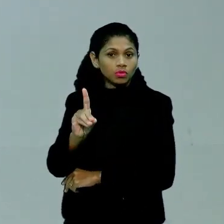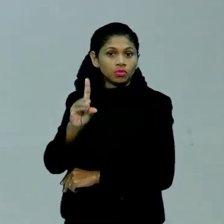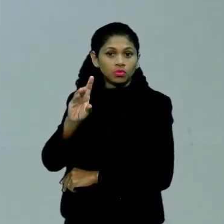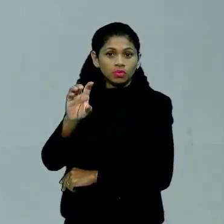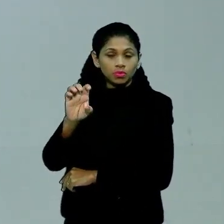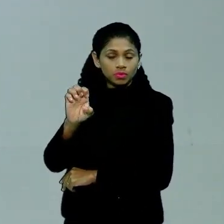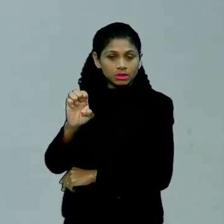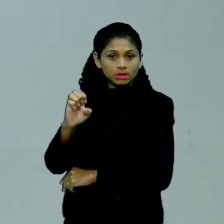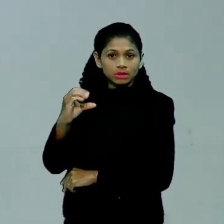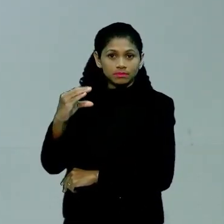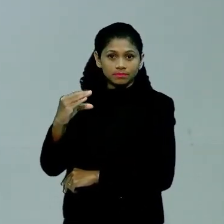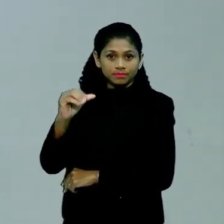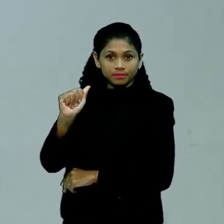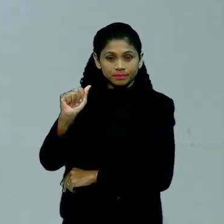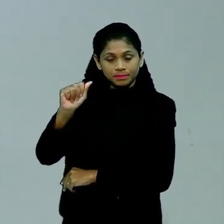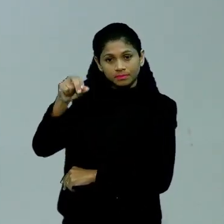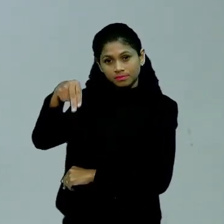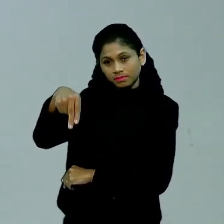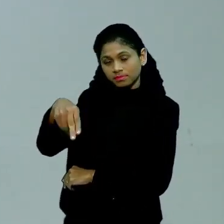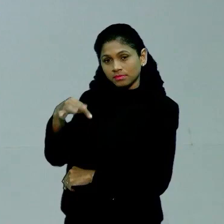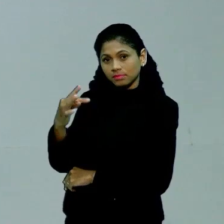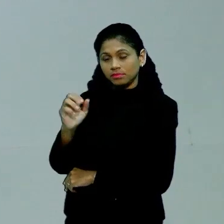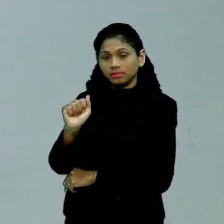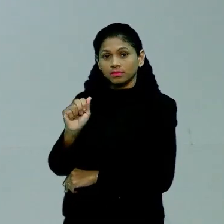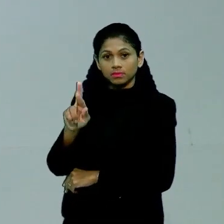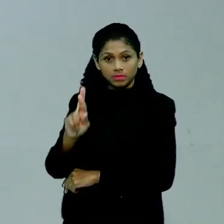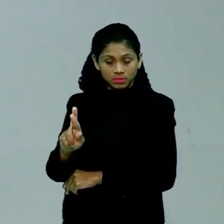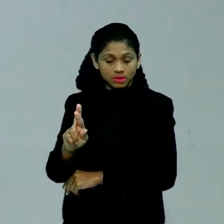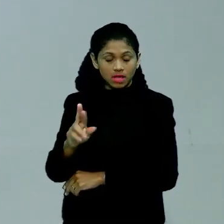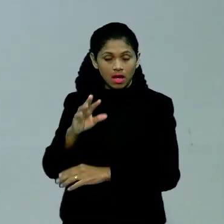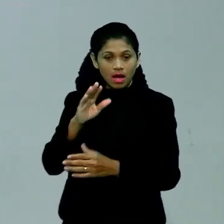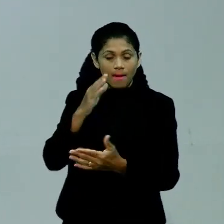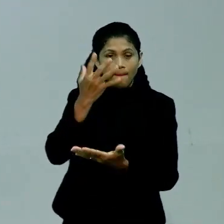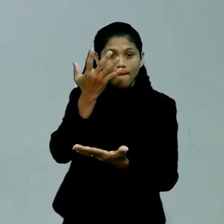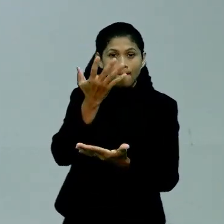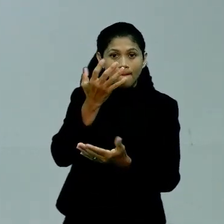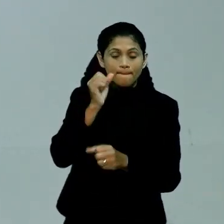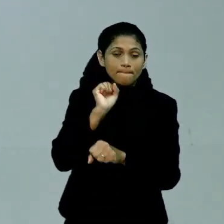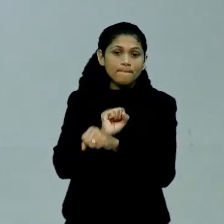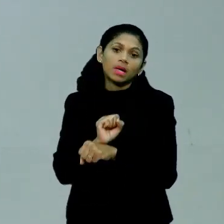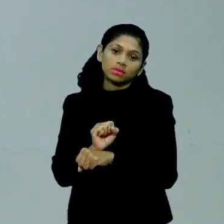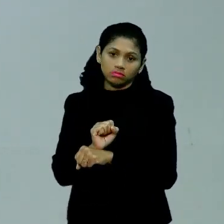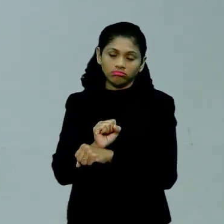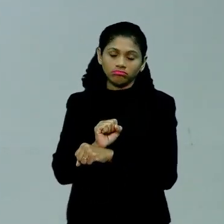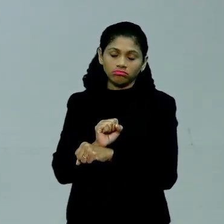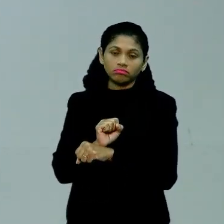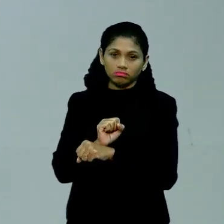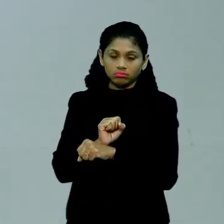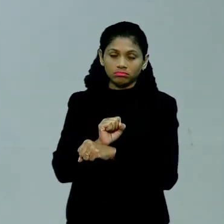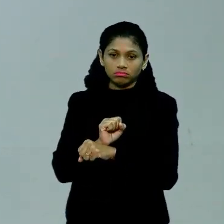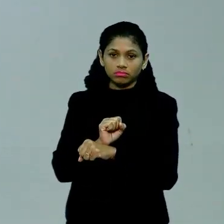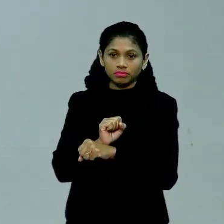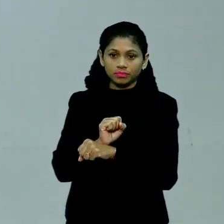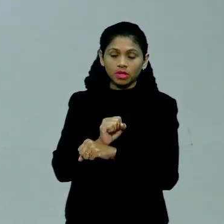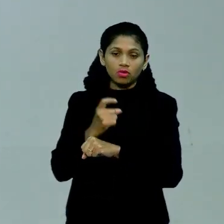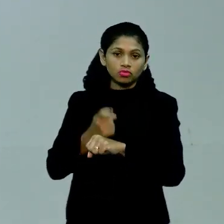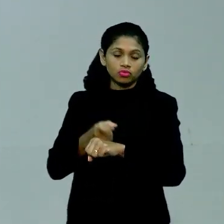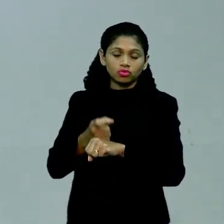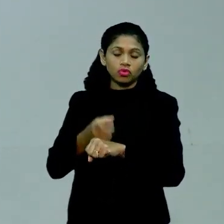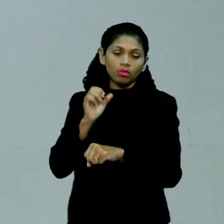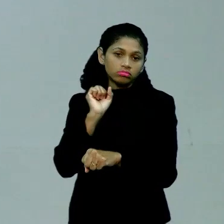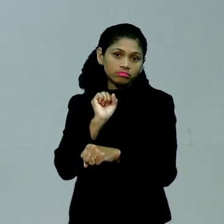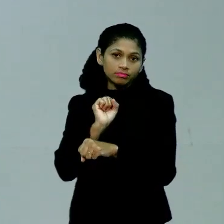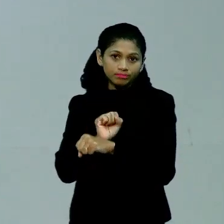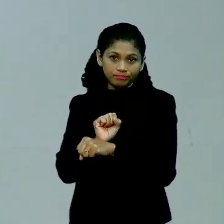ao repouso. Então, quando há uma decantação, eu posso dizer que aquela fase sólida ou a fase líquida, ela vai